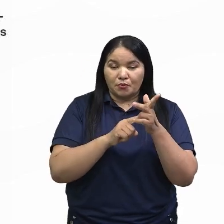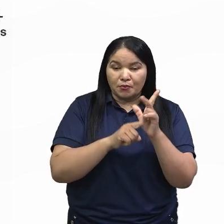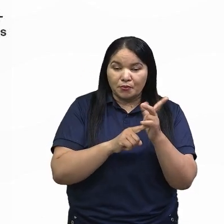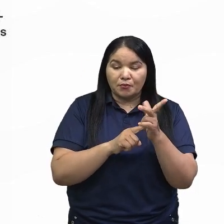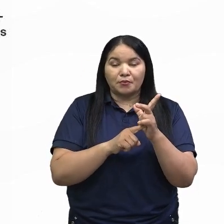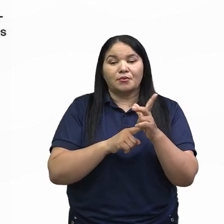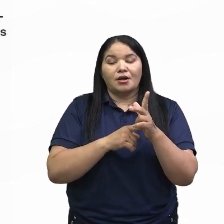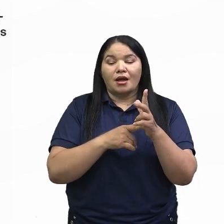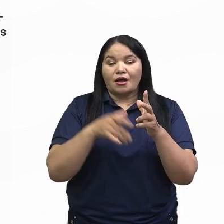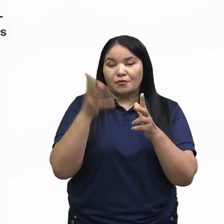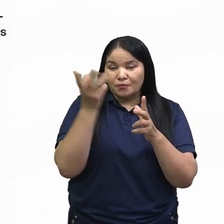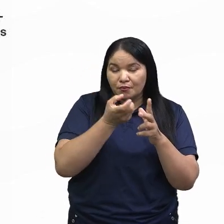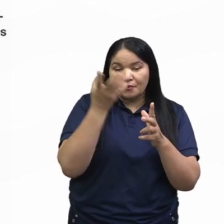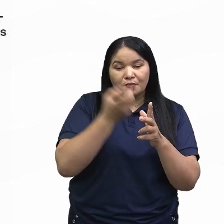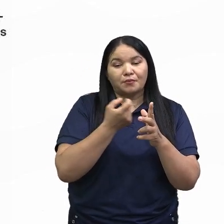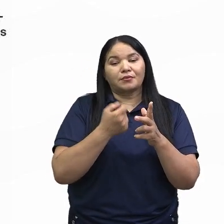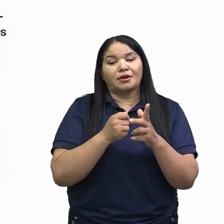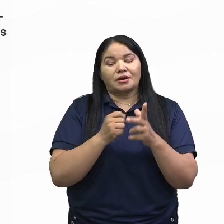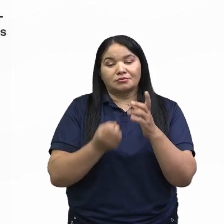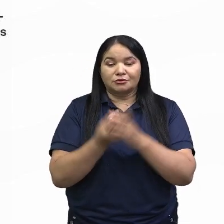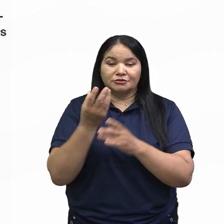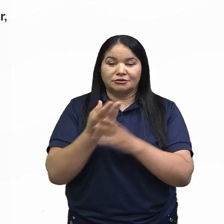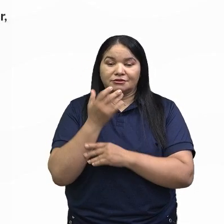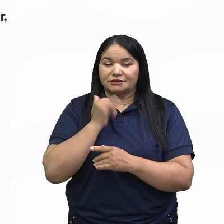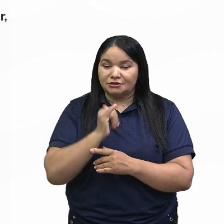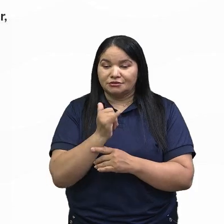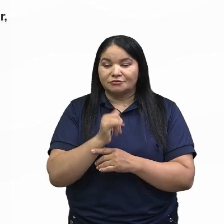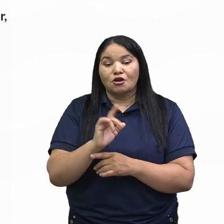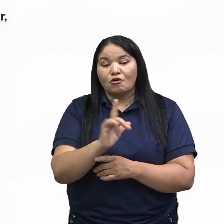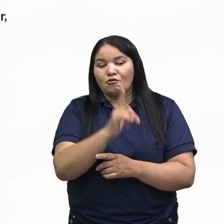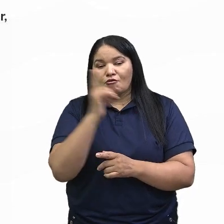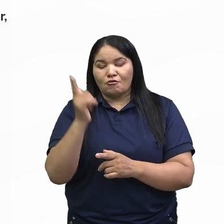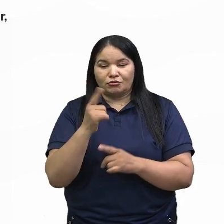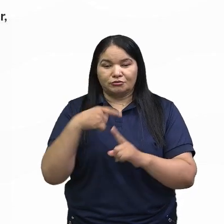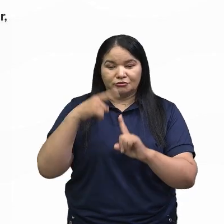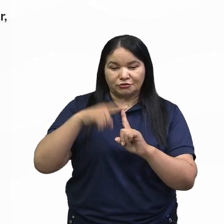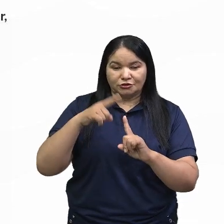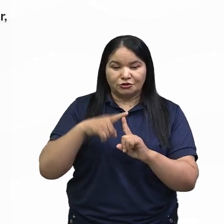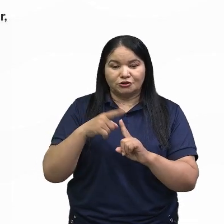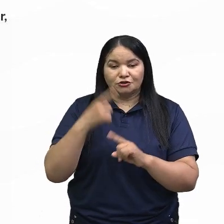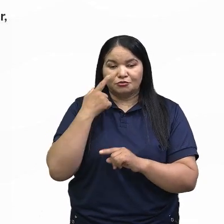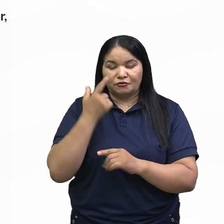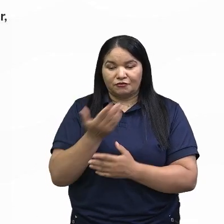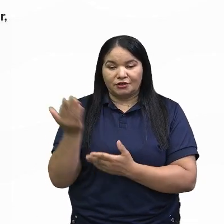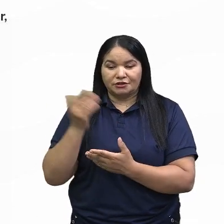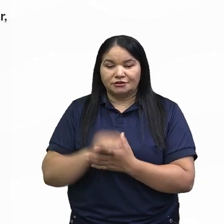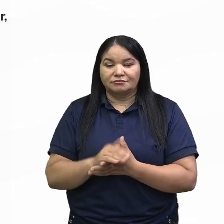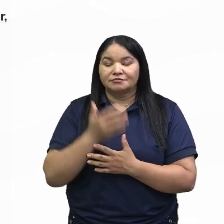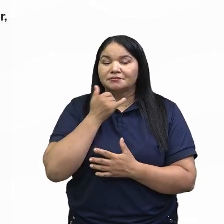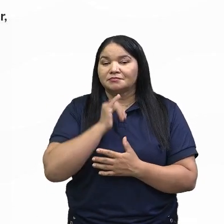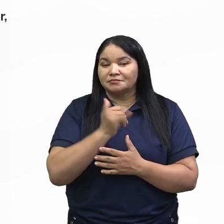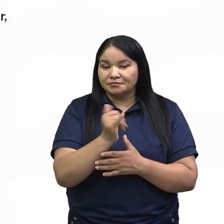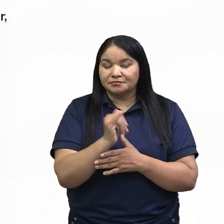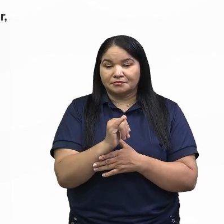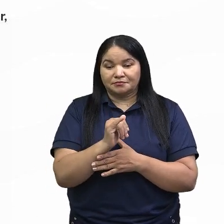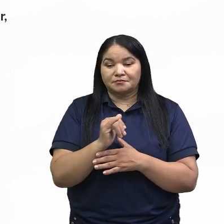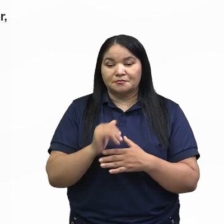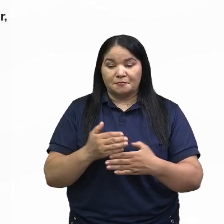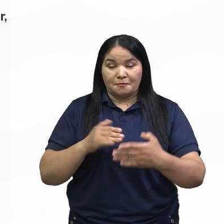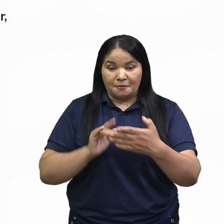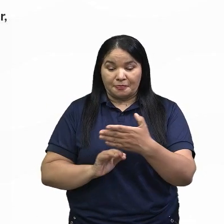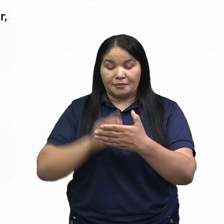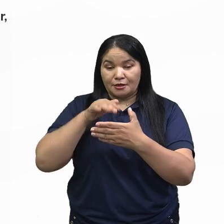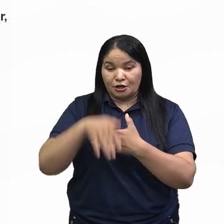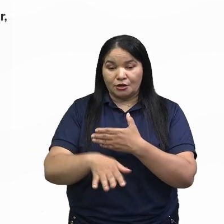elétrica. Também temos a energia hidráulica. A energia hidráulica é a energia que a gente